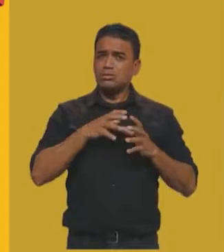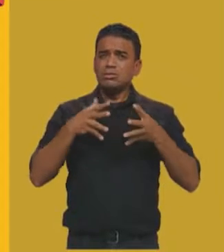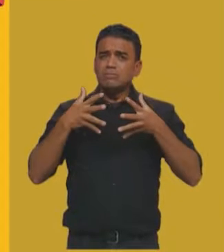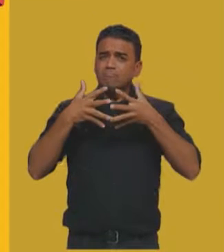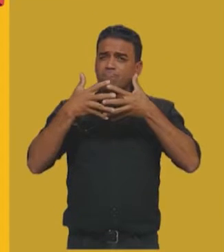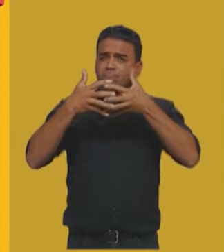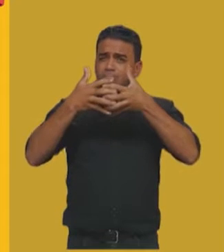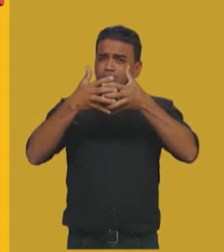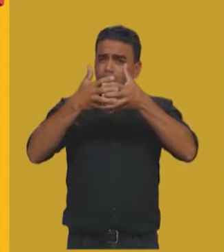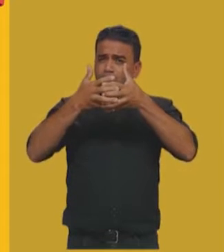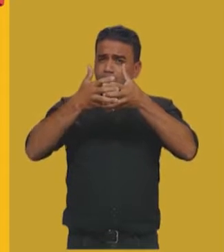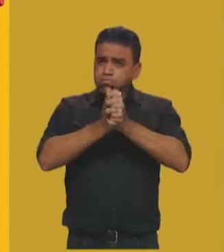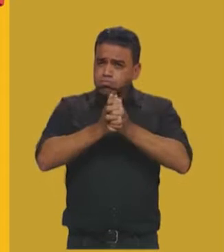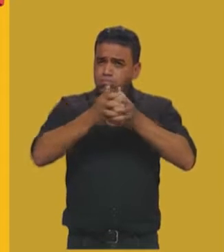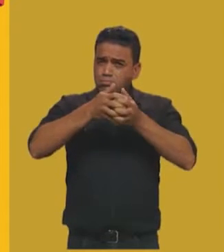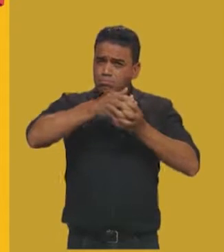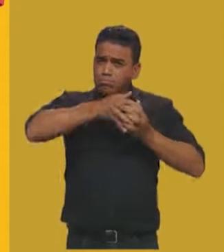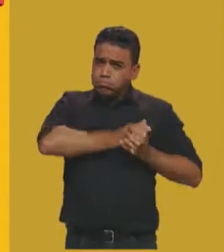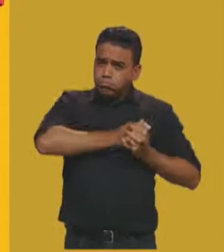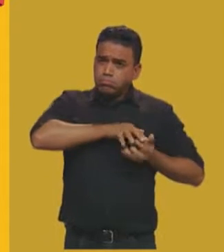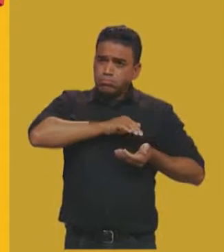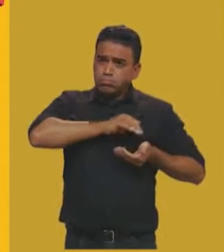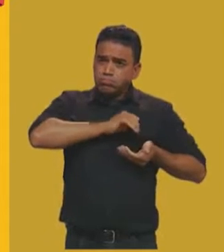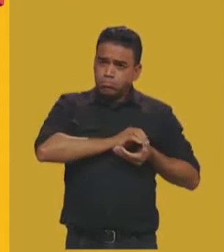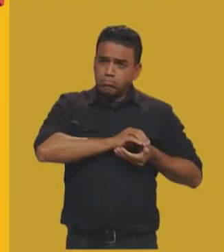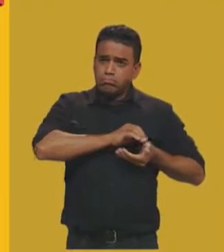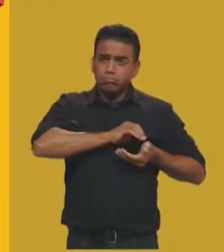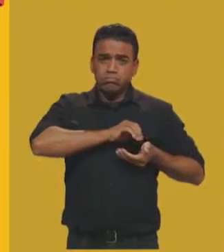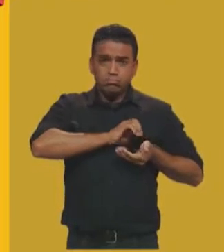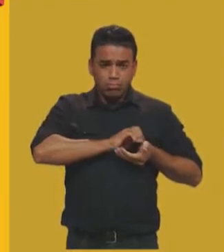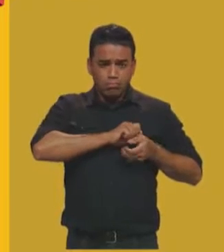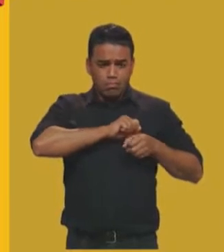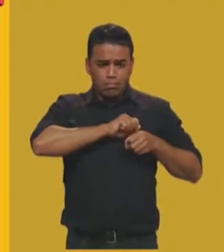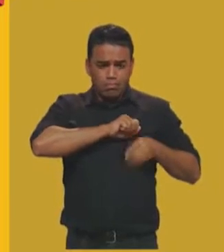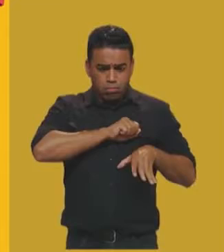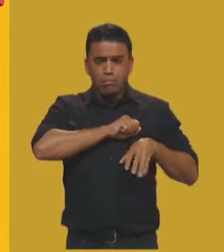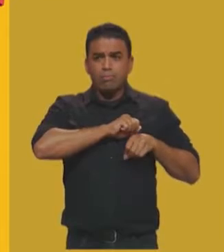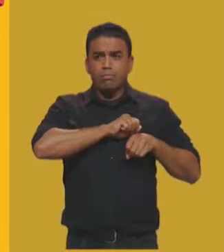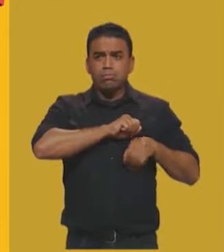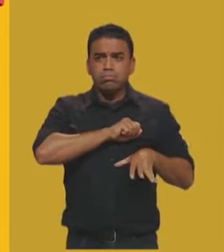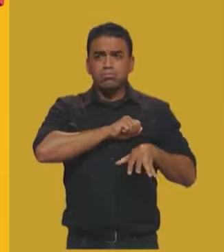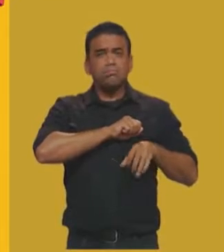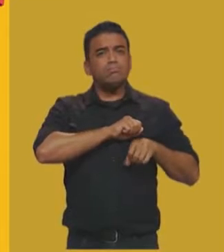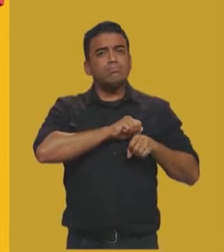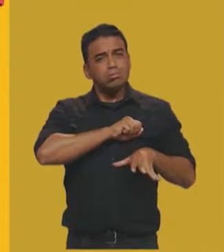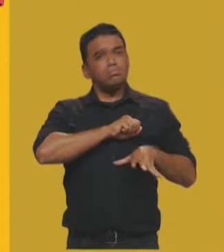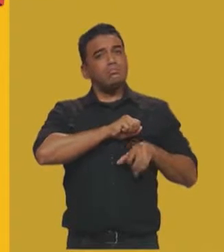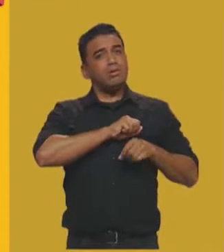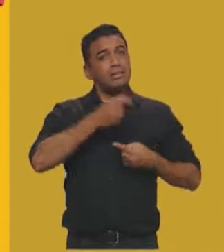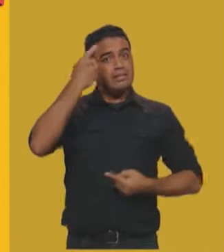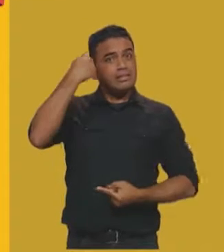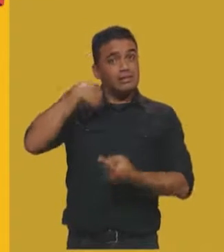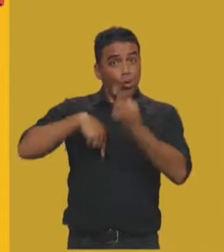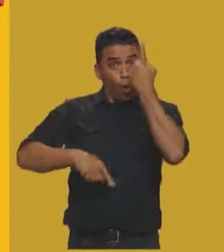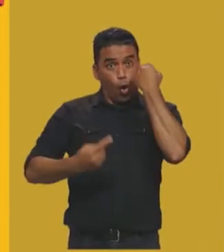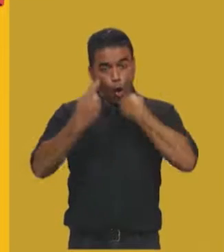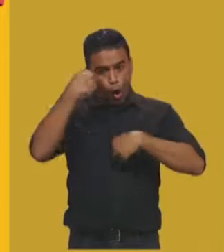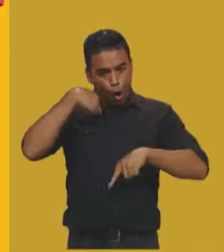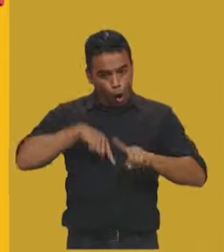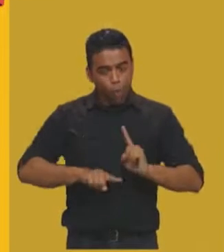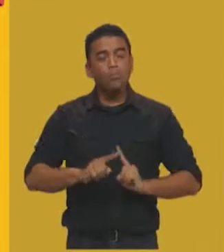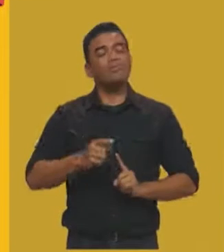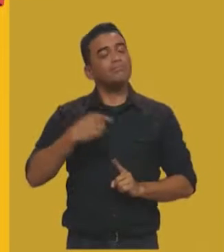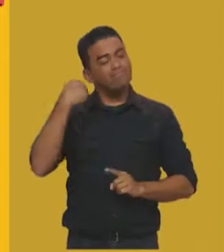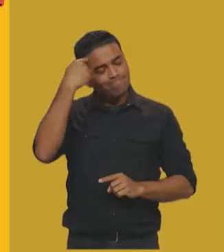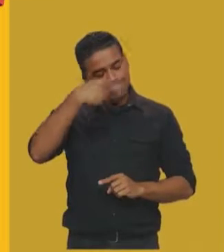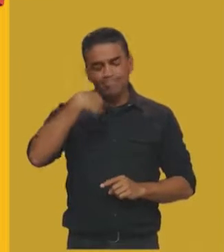do ventrículo esquerdo para que ele circule por todo o corpo. Por isso que eu falei para você que a estrutura